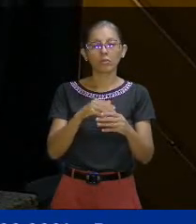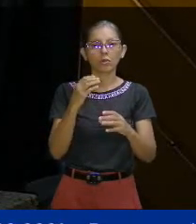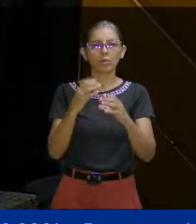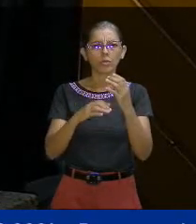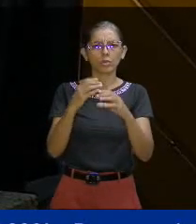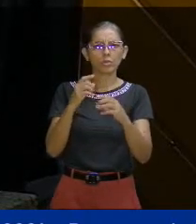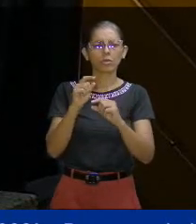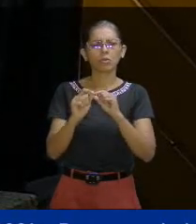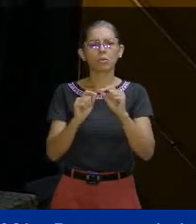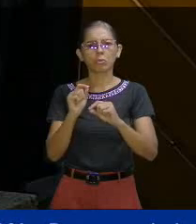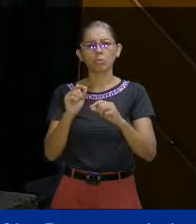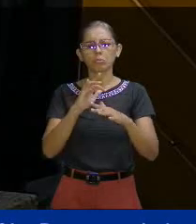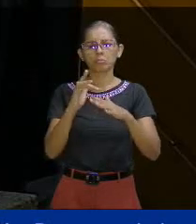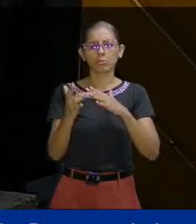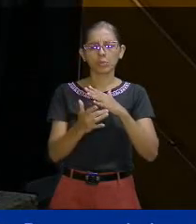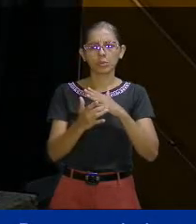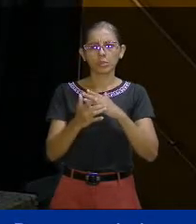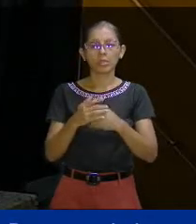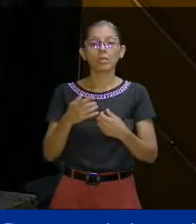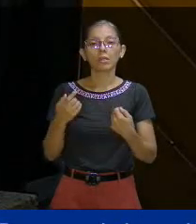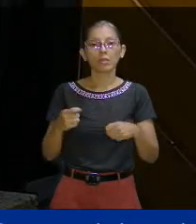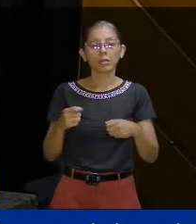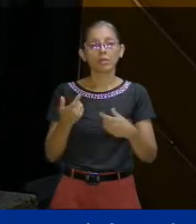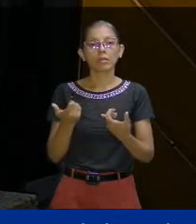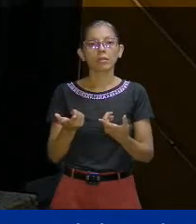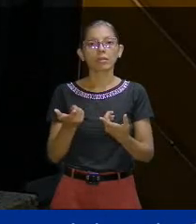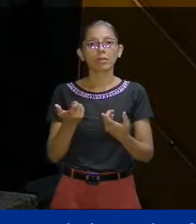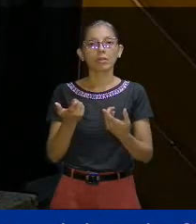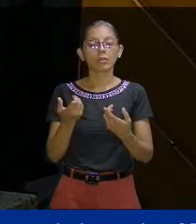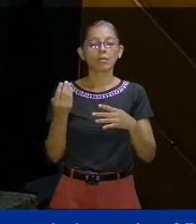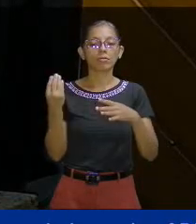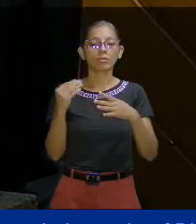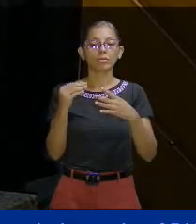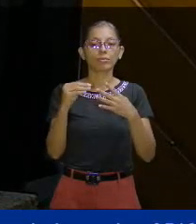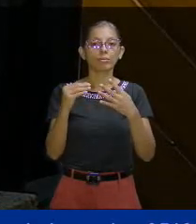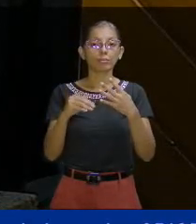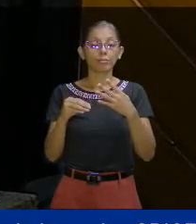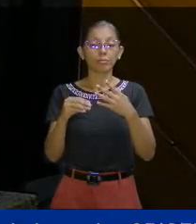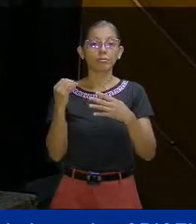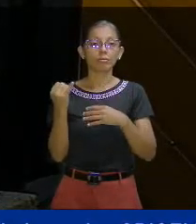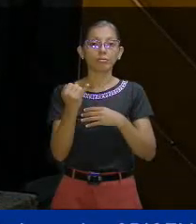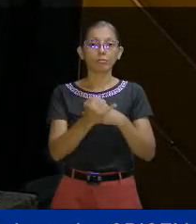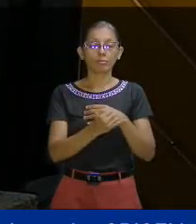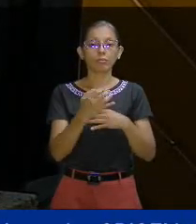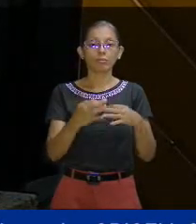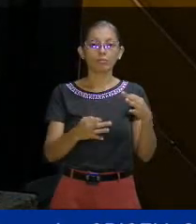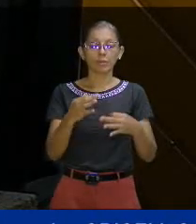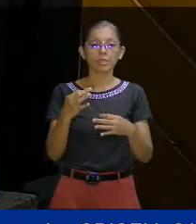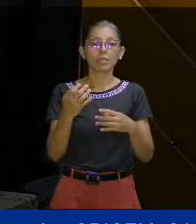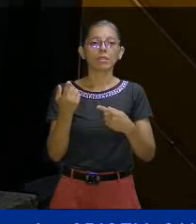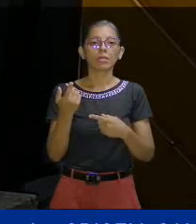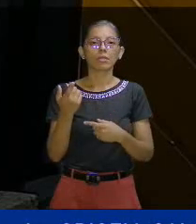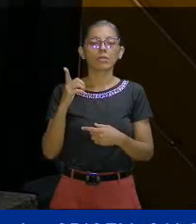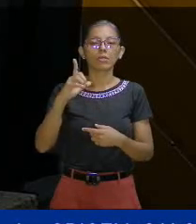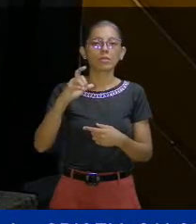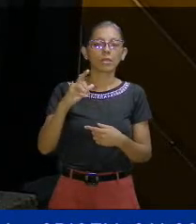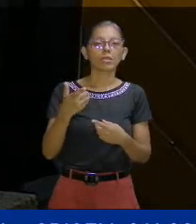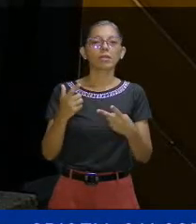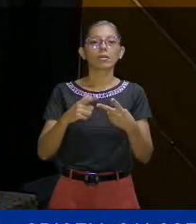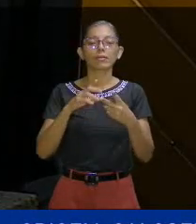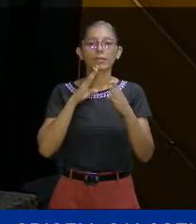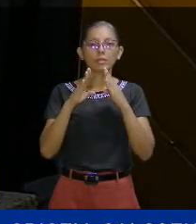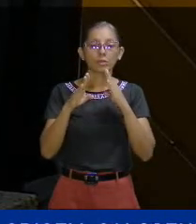O recorrente omitiu a comunicação de 4 plataformas, Instagram, Facebook, YouTube e